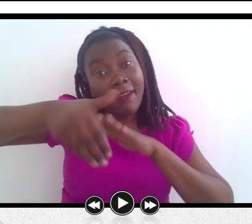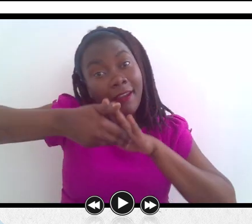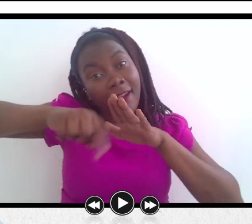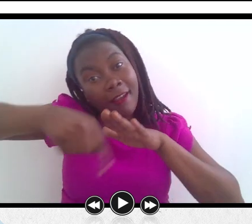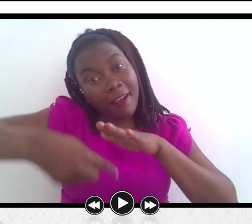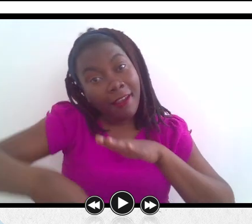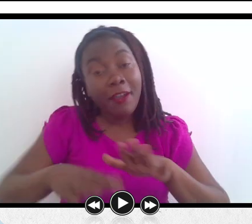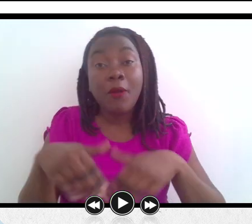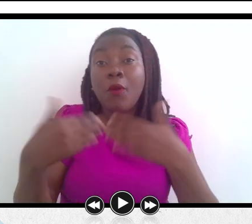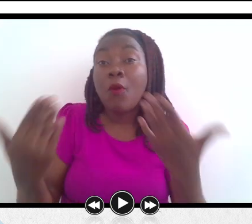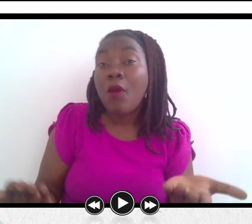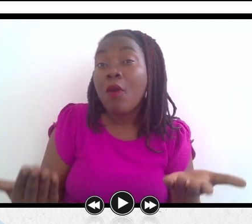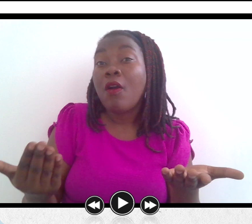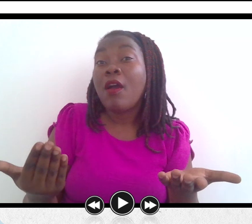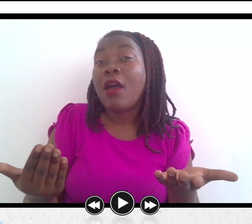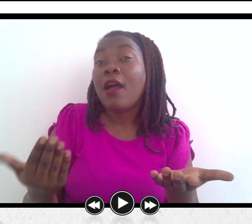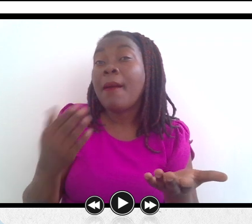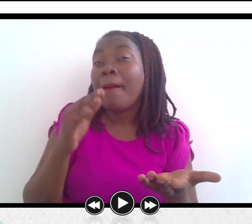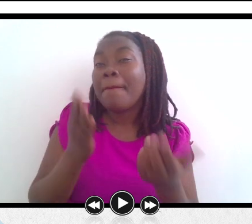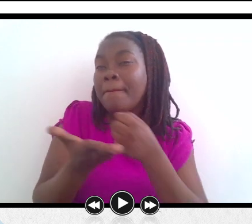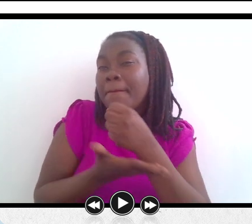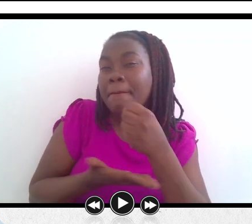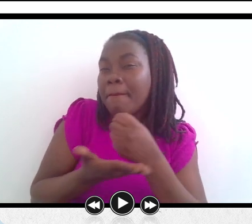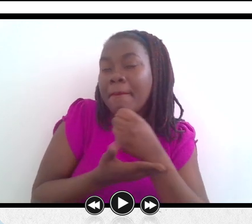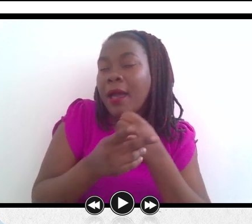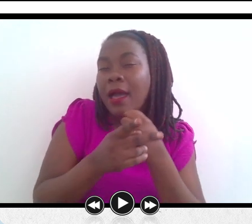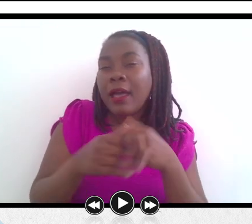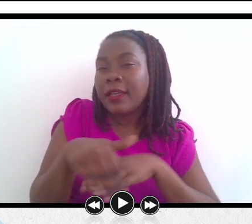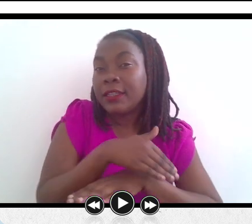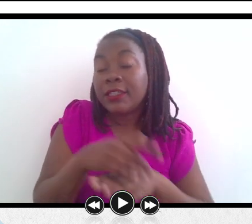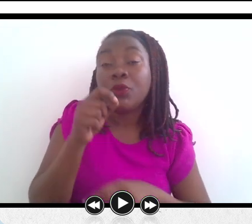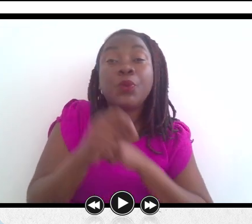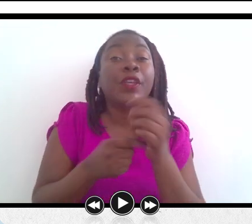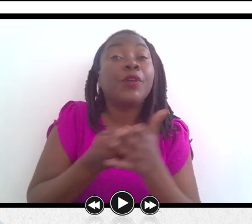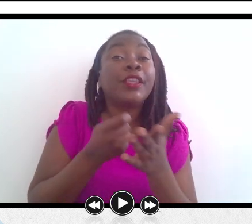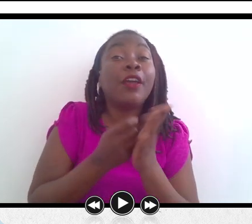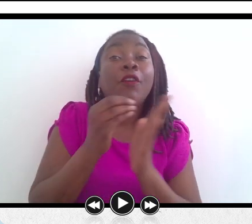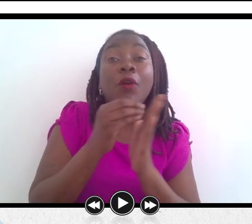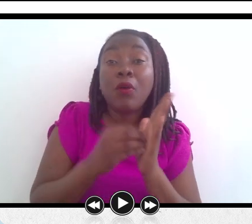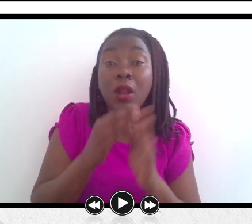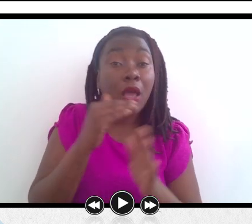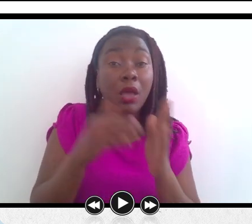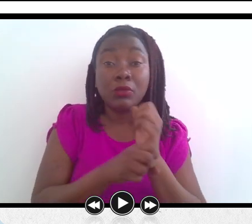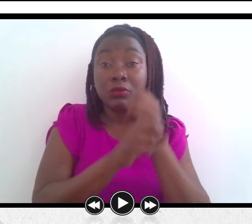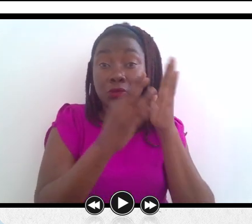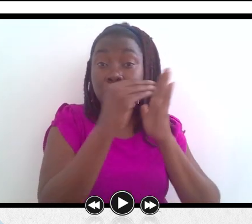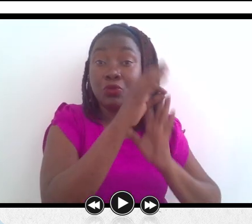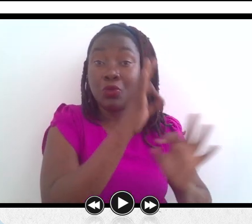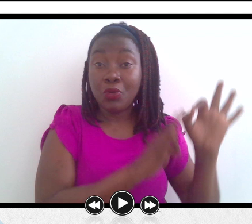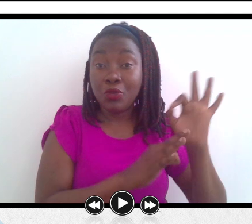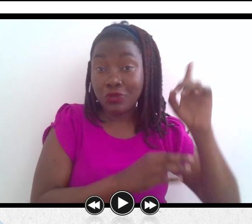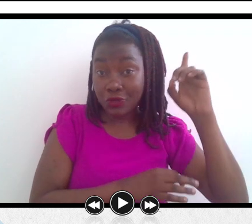um paver, né? Um pequeno bloco, esse bloco, qual é a permeabilidade mínima, máxima que aceita, qual é a